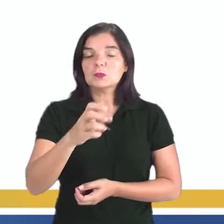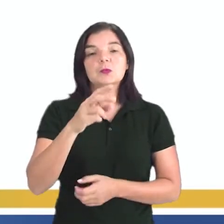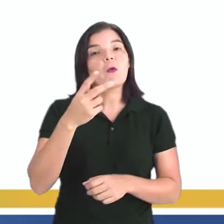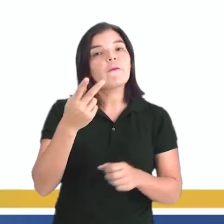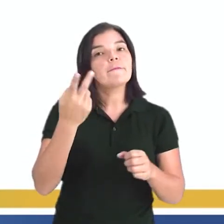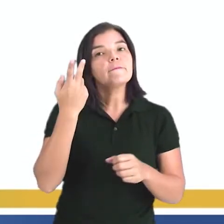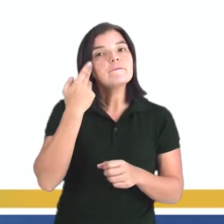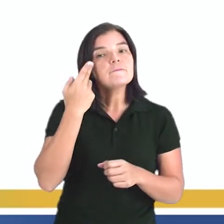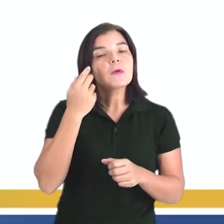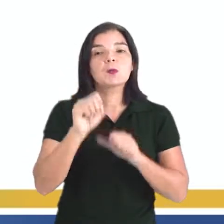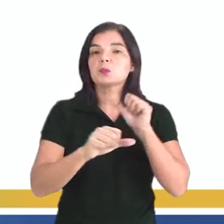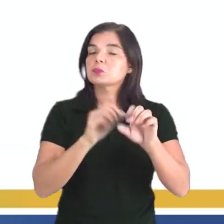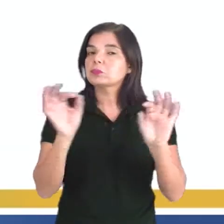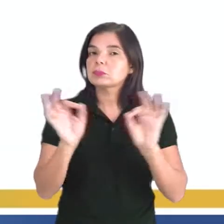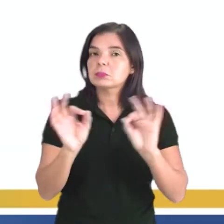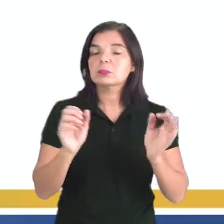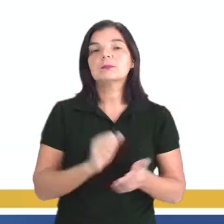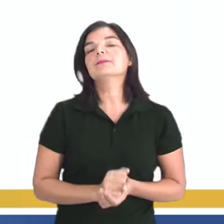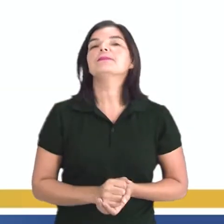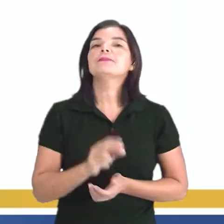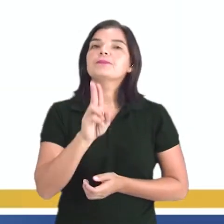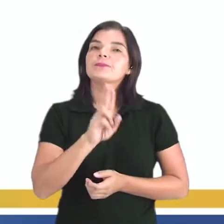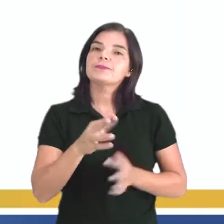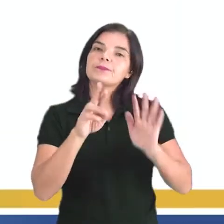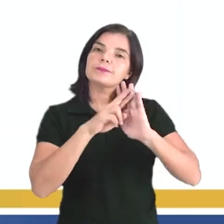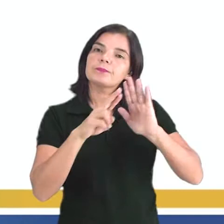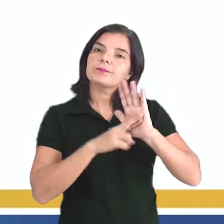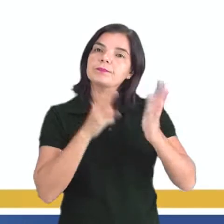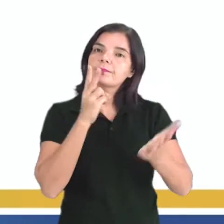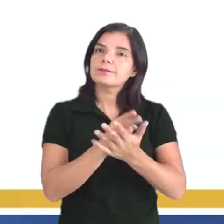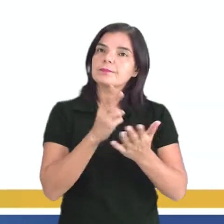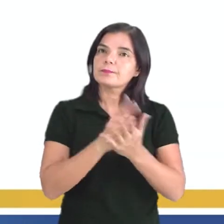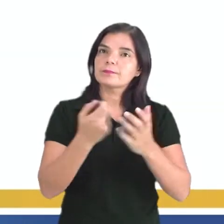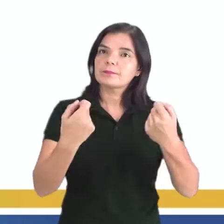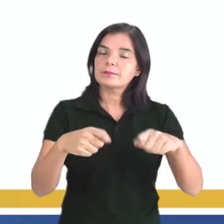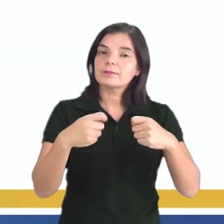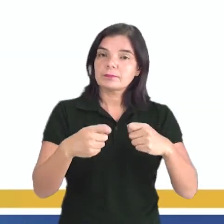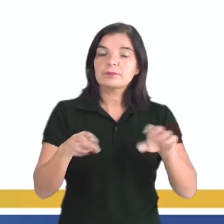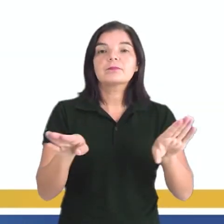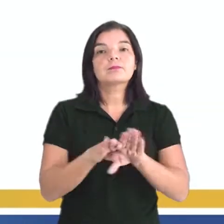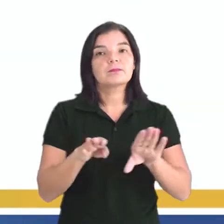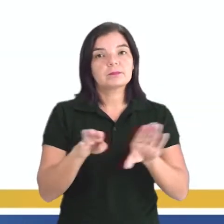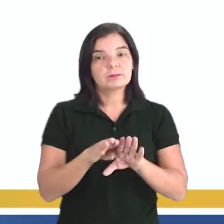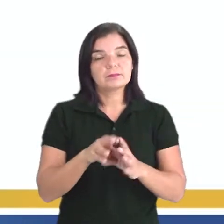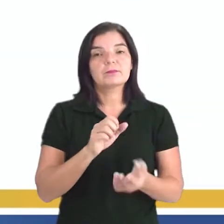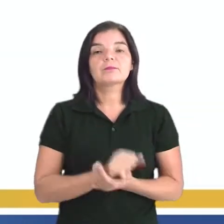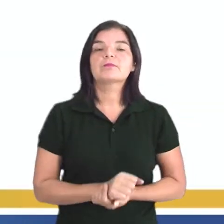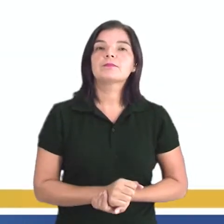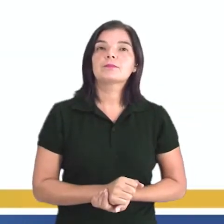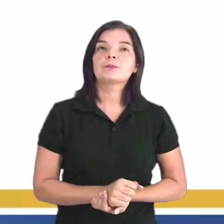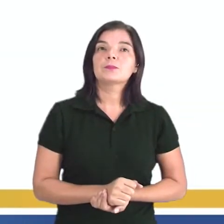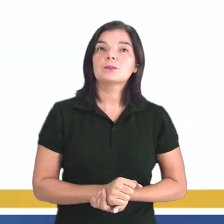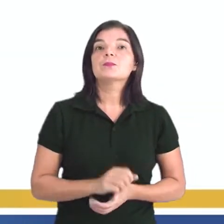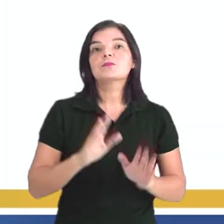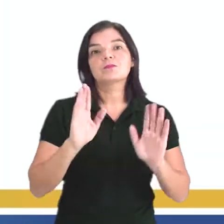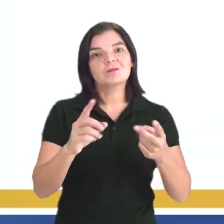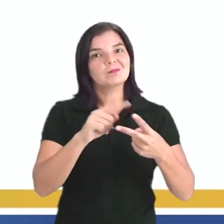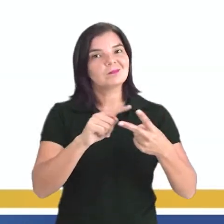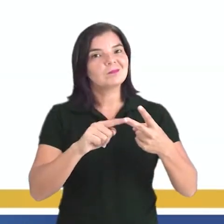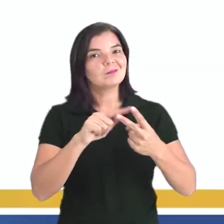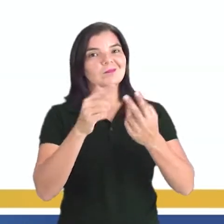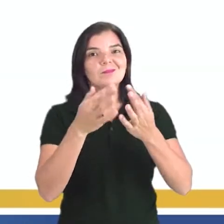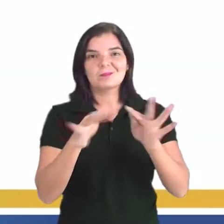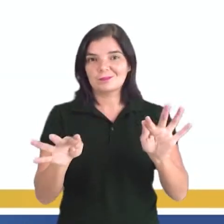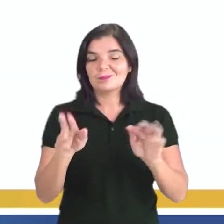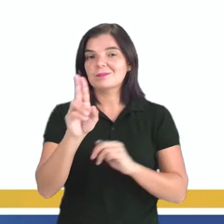o S, sem ser alterado. Então, vocês vão usar essas regras toda vez que vocês precisarem aplicar também para o zero conditional, já que as duas